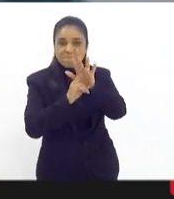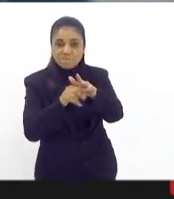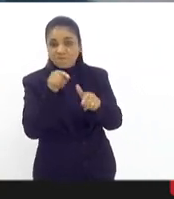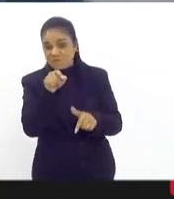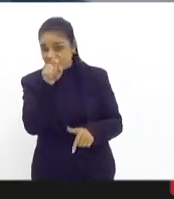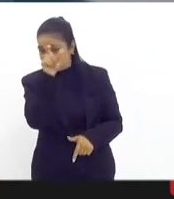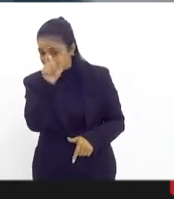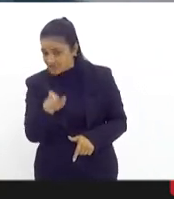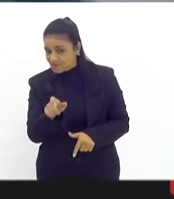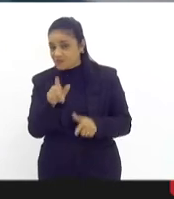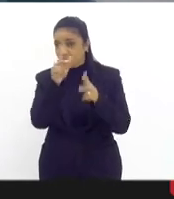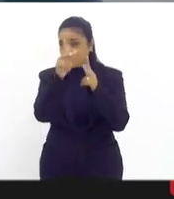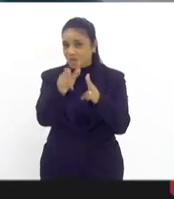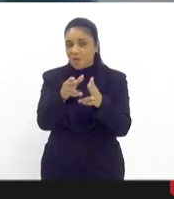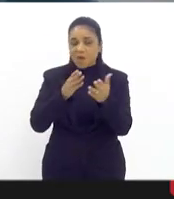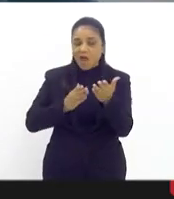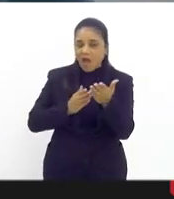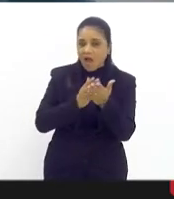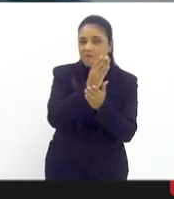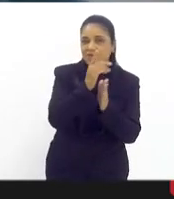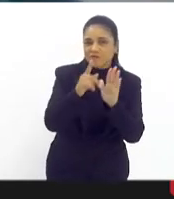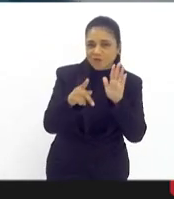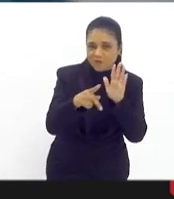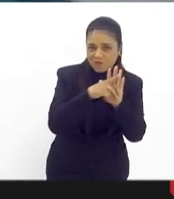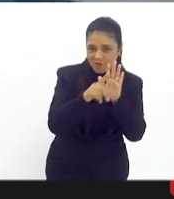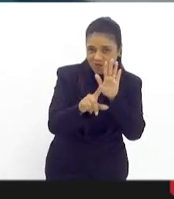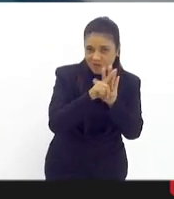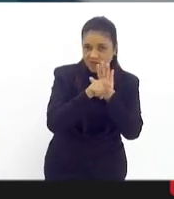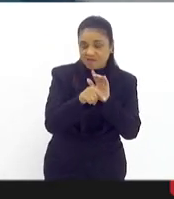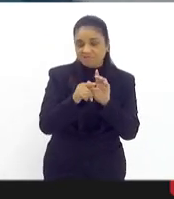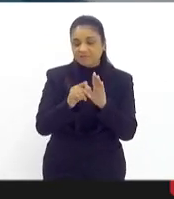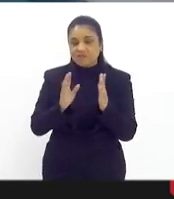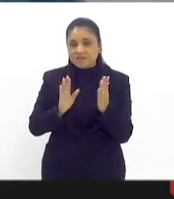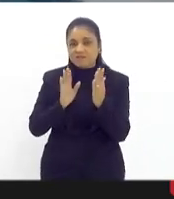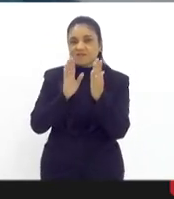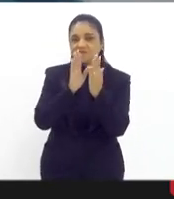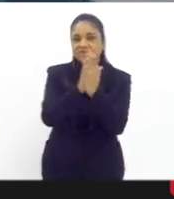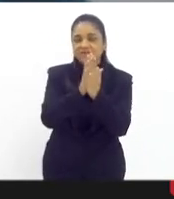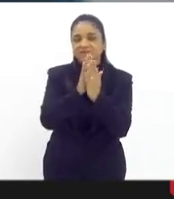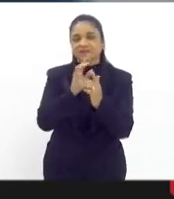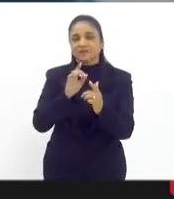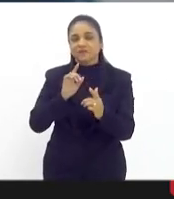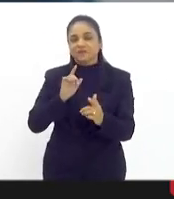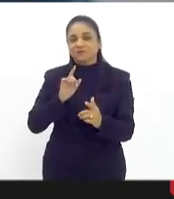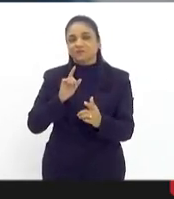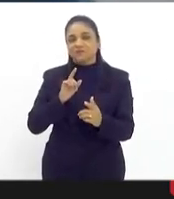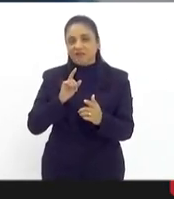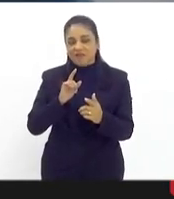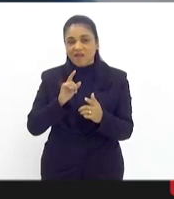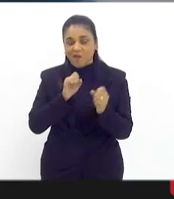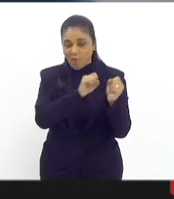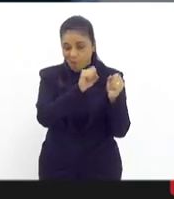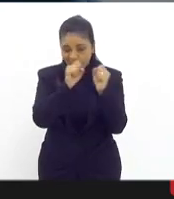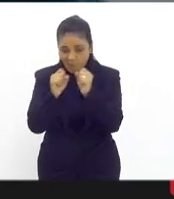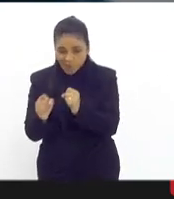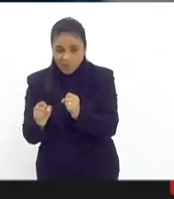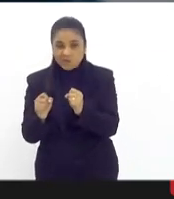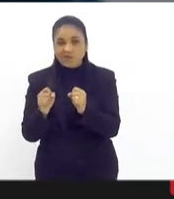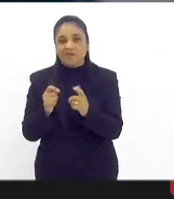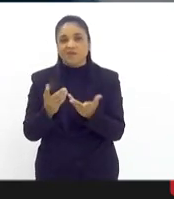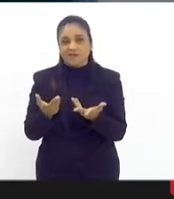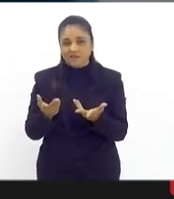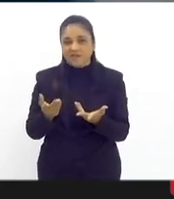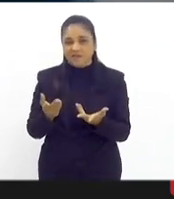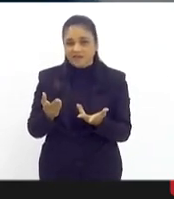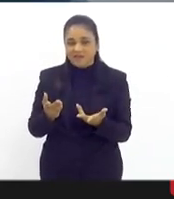d'água para aprovar, enfrentando as forças do atraso, né? O poder da grana. E